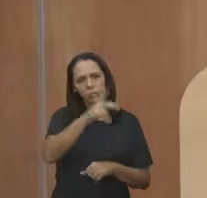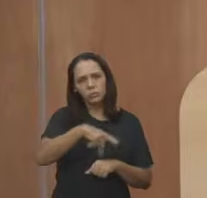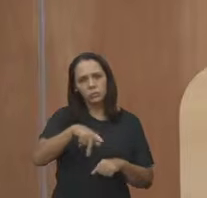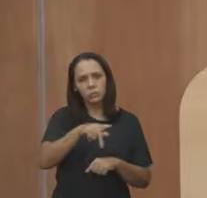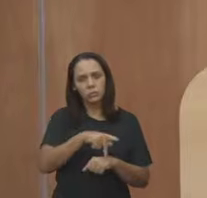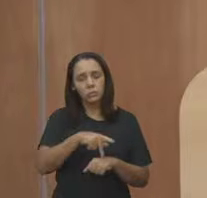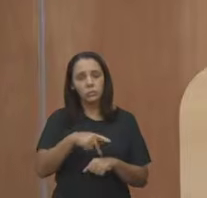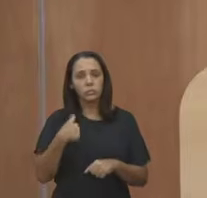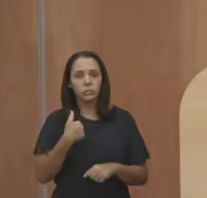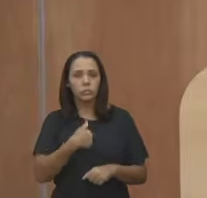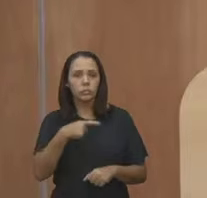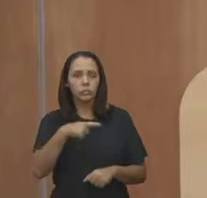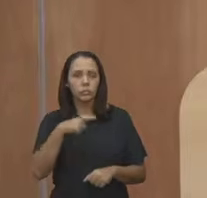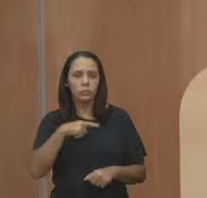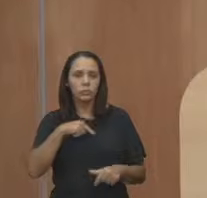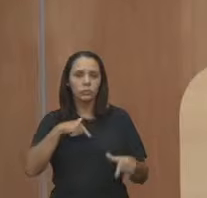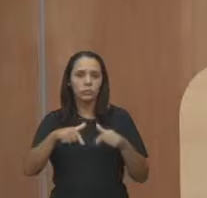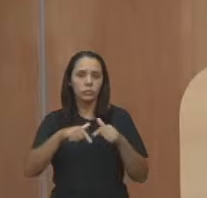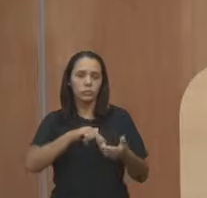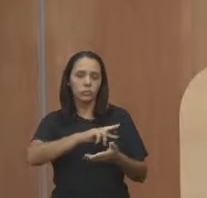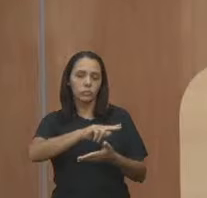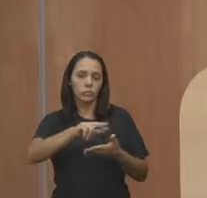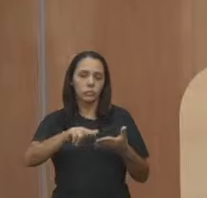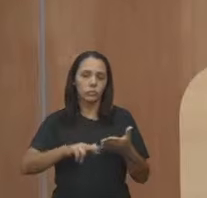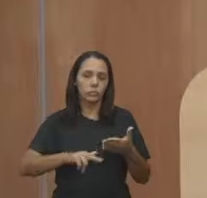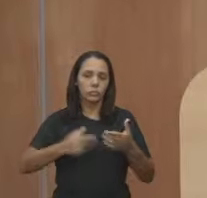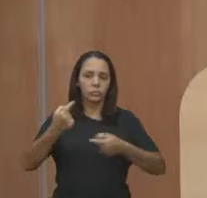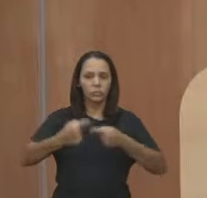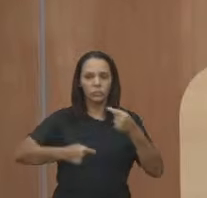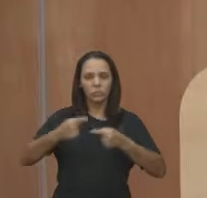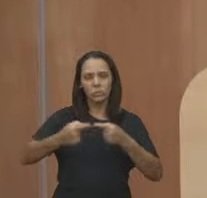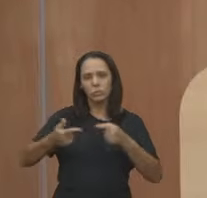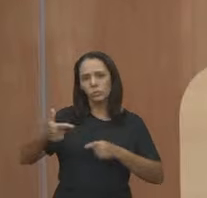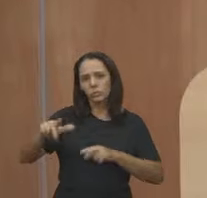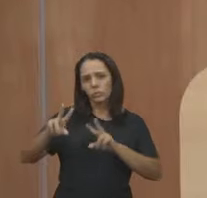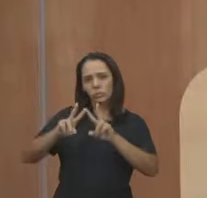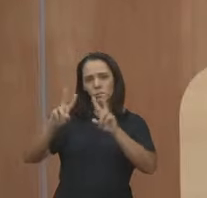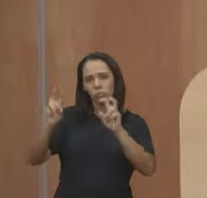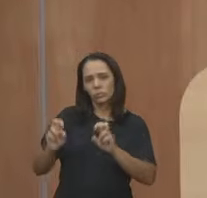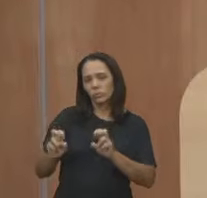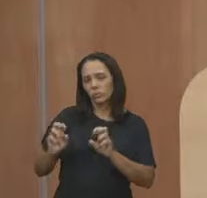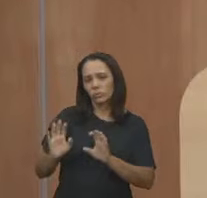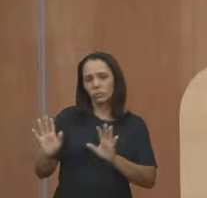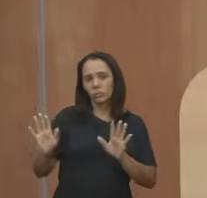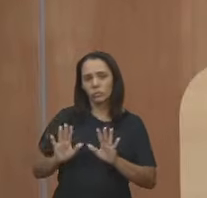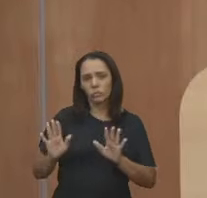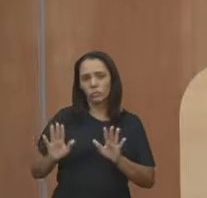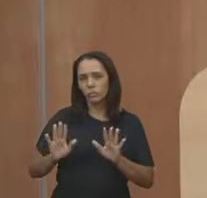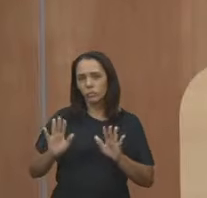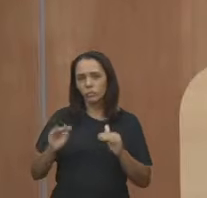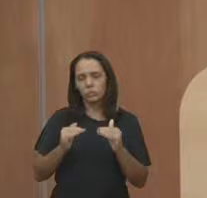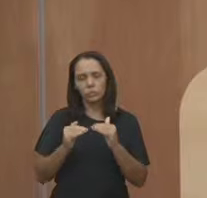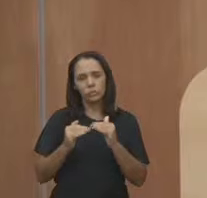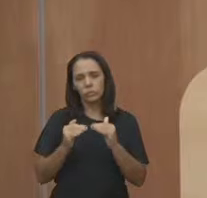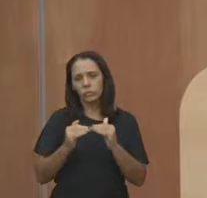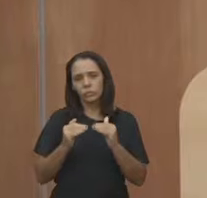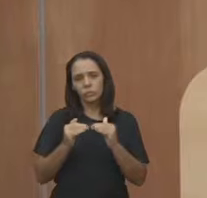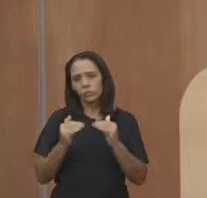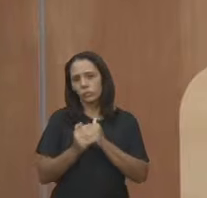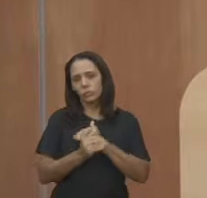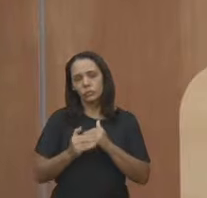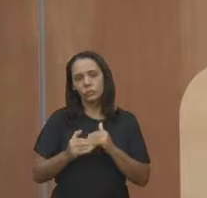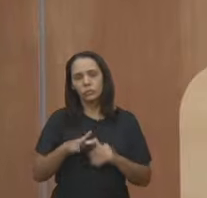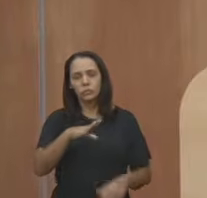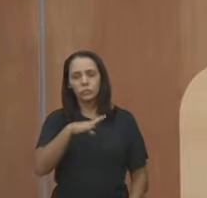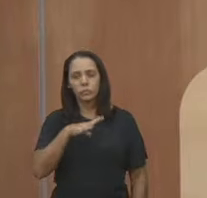temos muitos trabalhos aqui em Jacareí para a gente ficar discutindo temas que estão fora da nossa alçada. Não adianta a gente falar sobre o que está